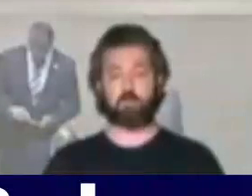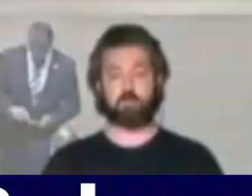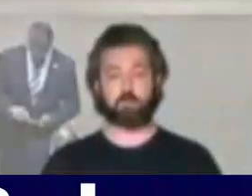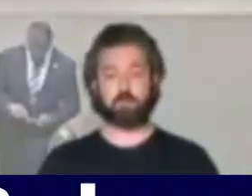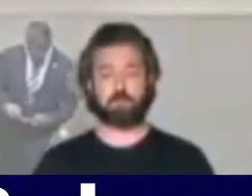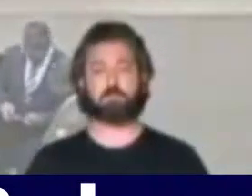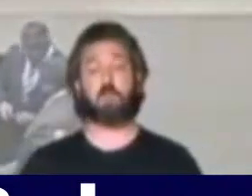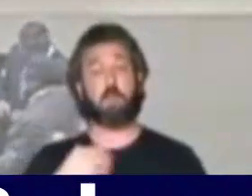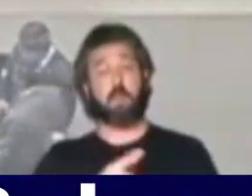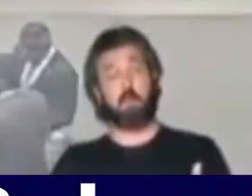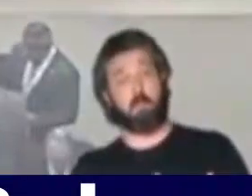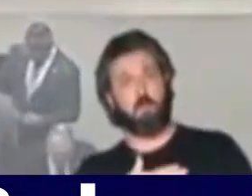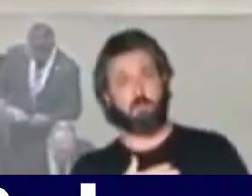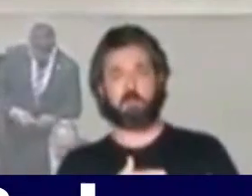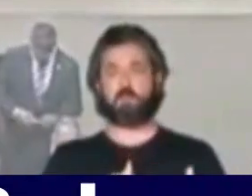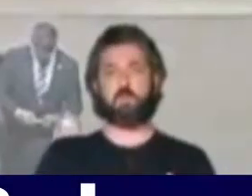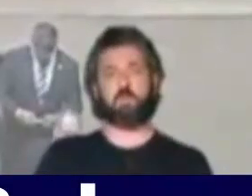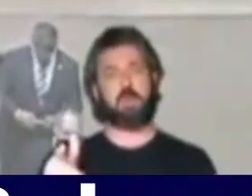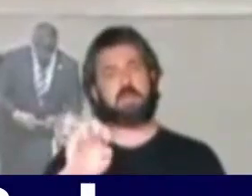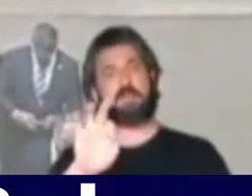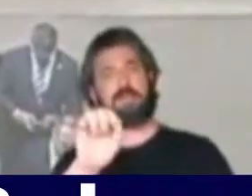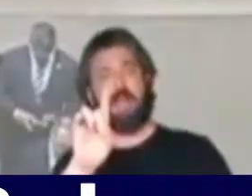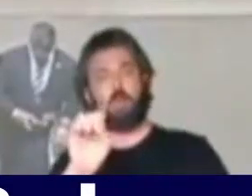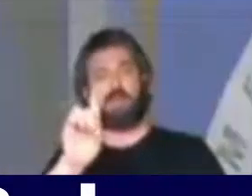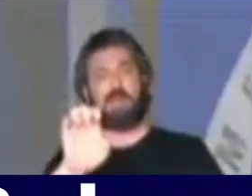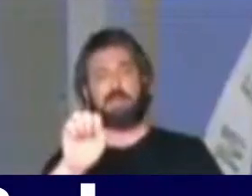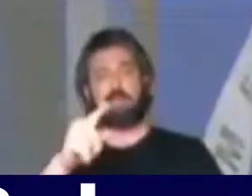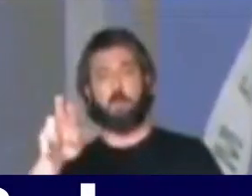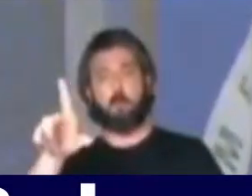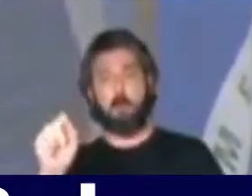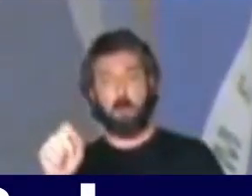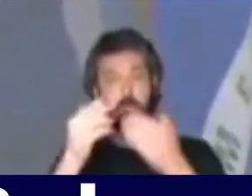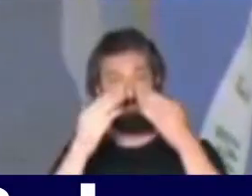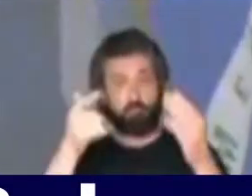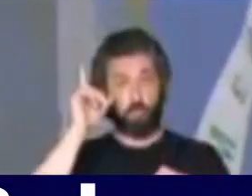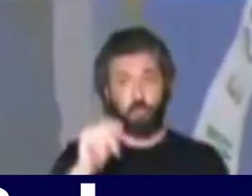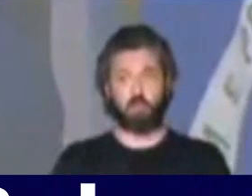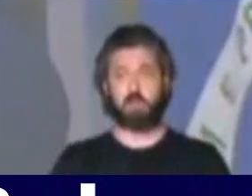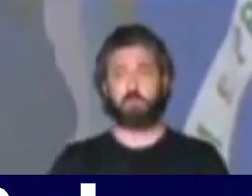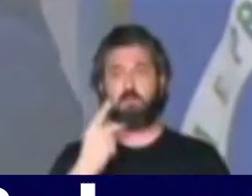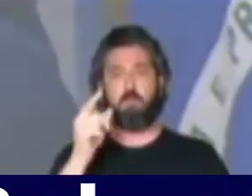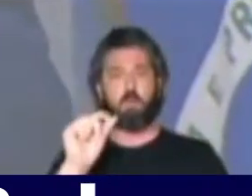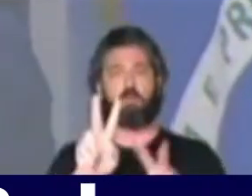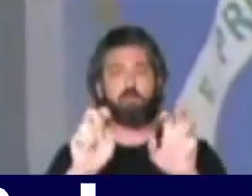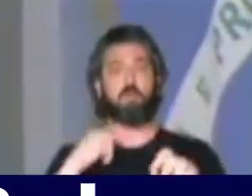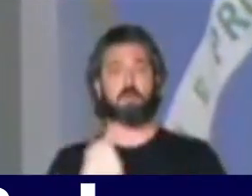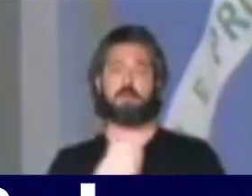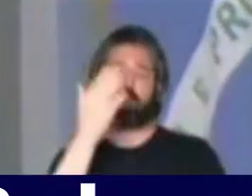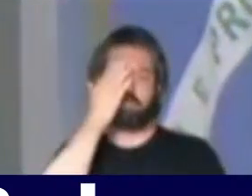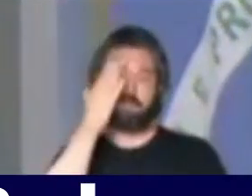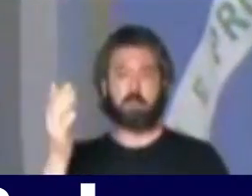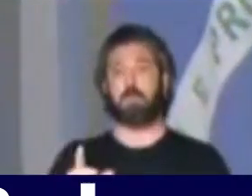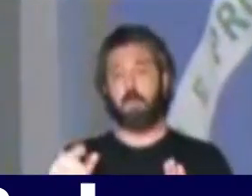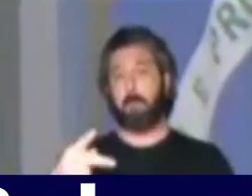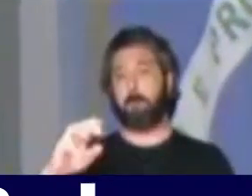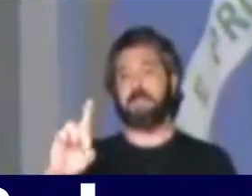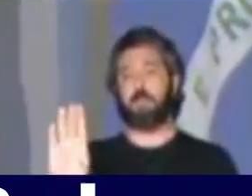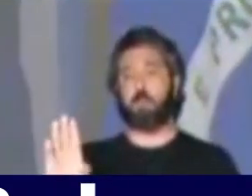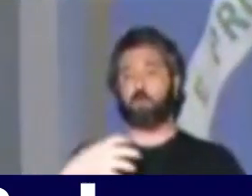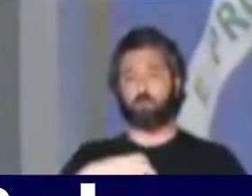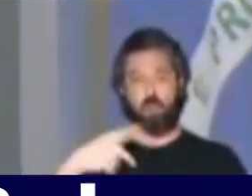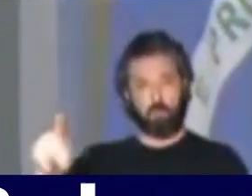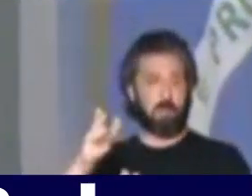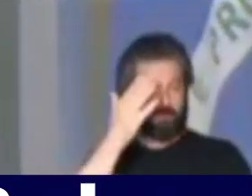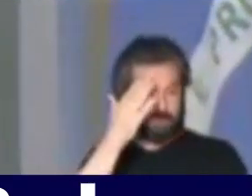Senhor presidente, eu estou aqui na minha mão a matéria do Estado de São Paulo, que veio ontem a público, e trata um pouquinho daquilo que a gente já sabe, que é o caráter do PCdoB. Vou ler